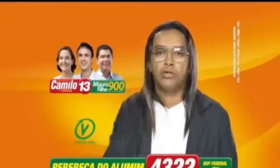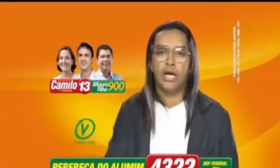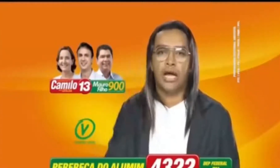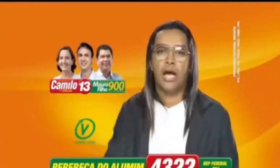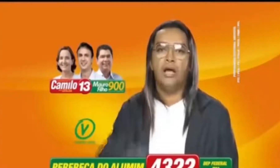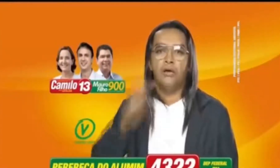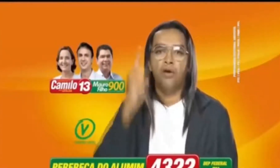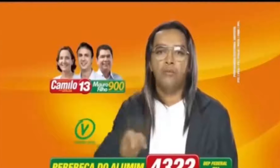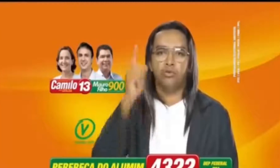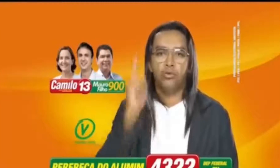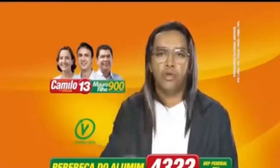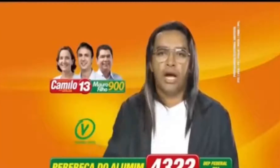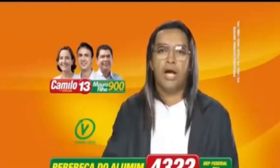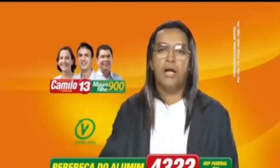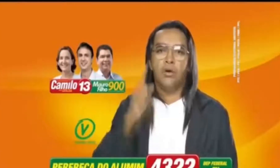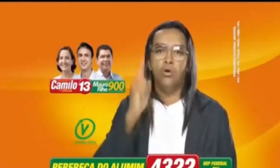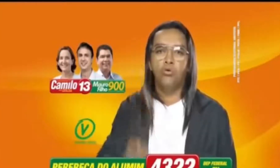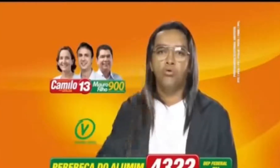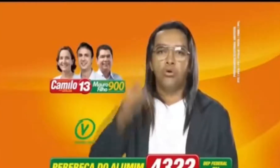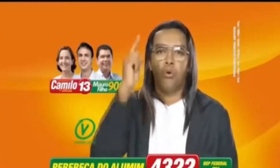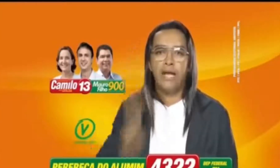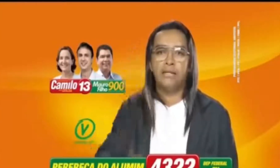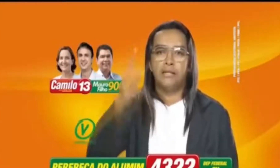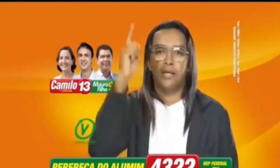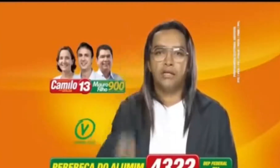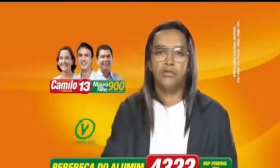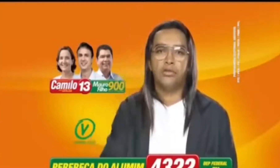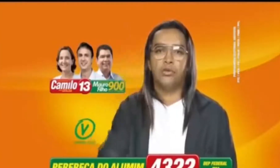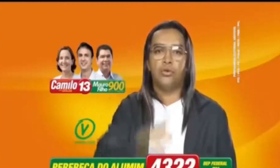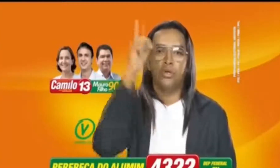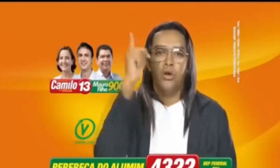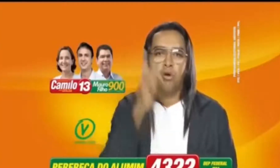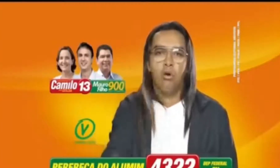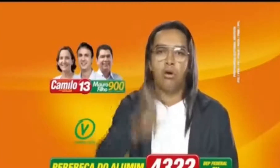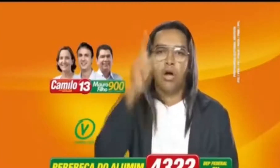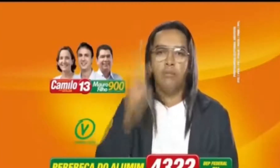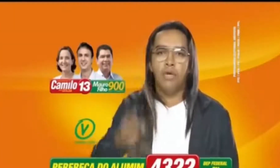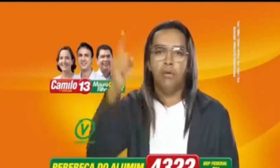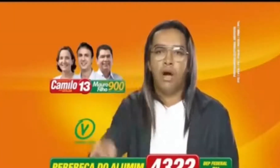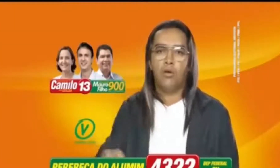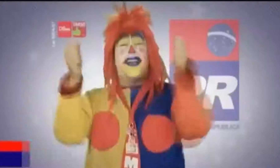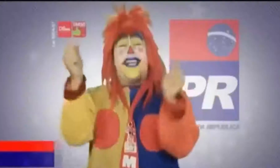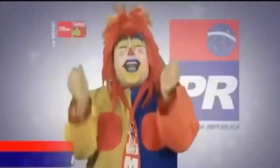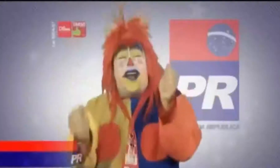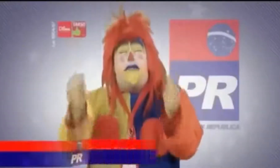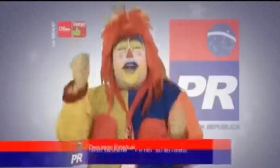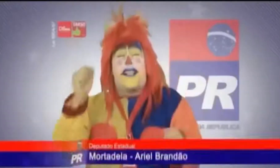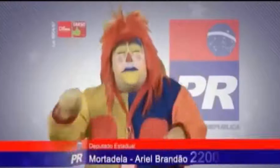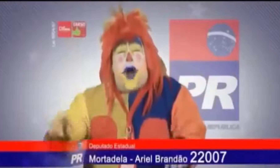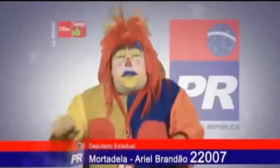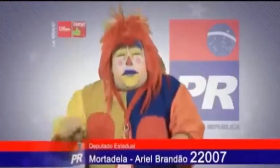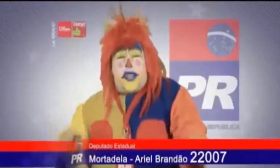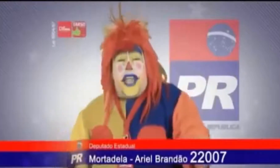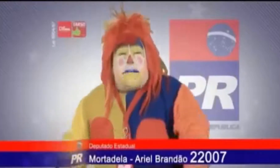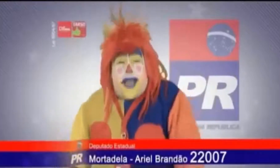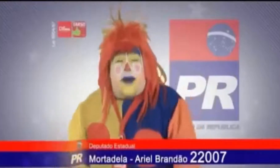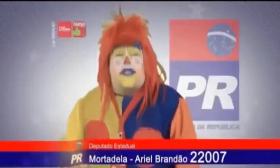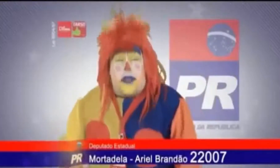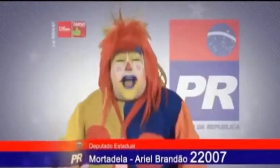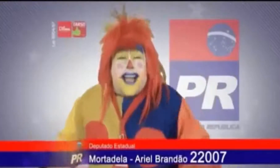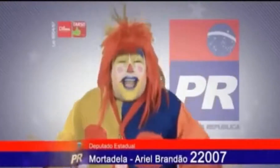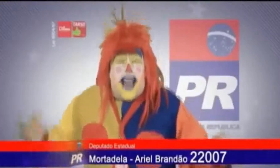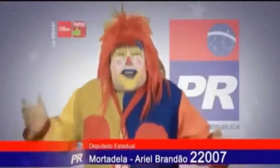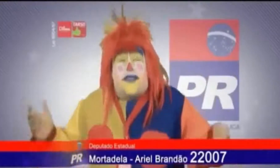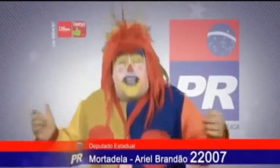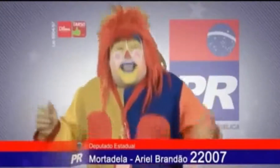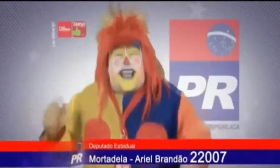Cariri, do meu Ceará, vamos mudar. Com o número 4322, com Camille... Vai de carro, vai de moto, de AP